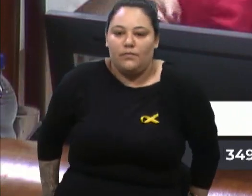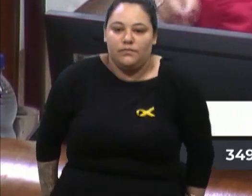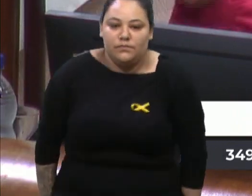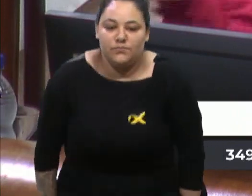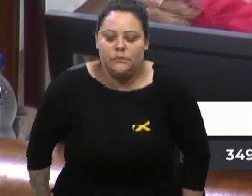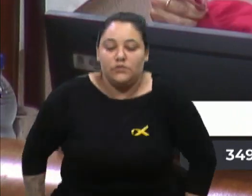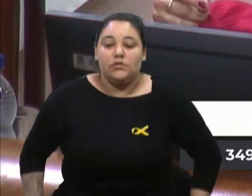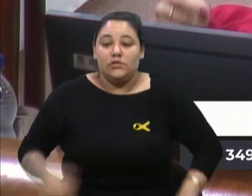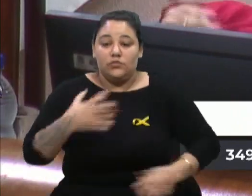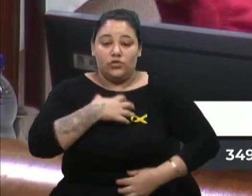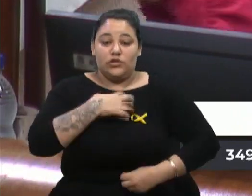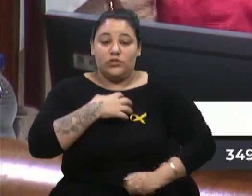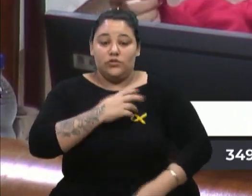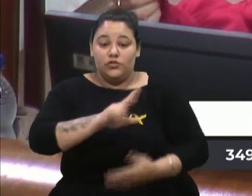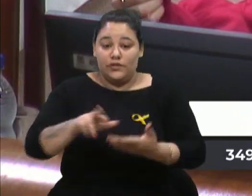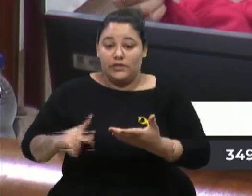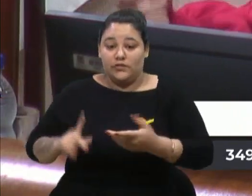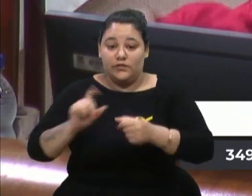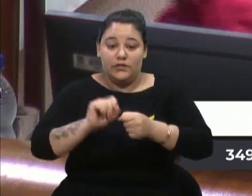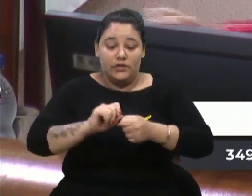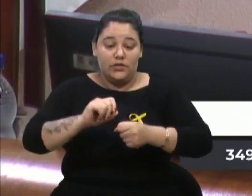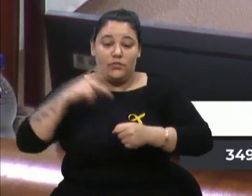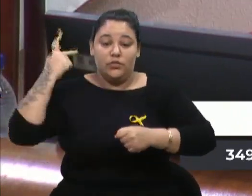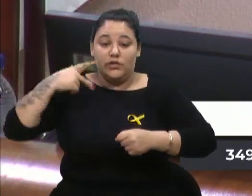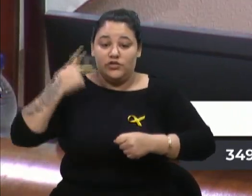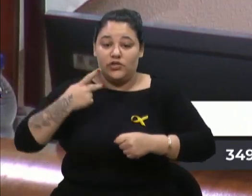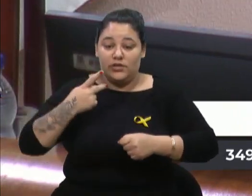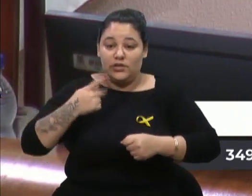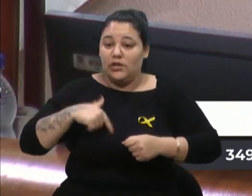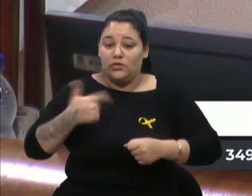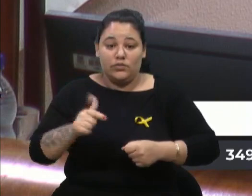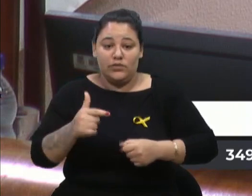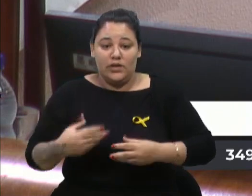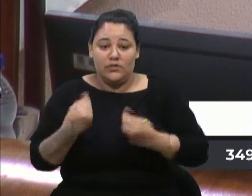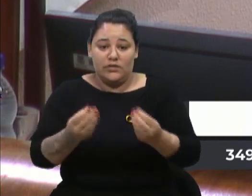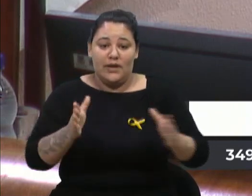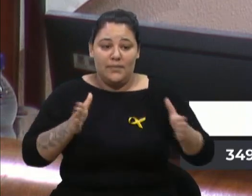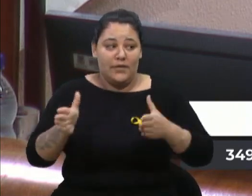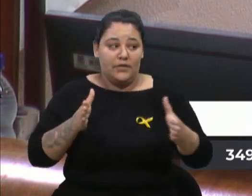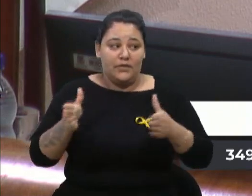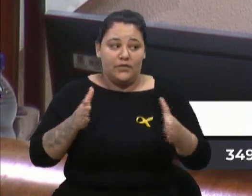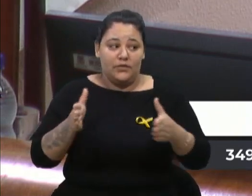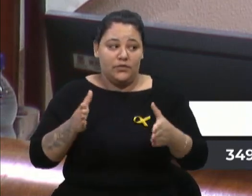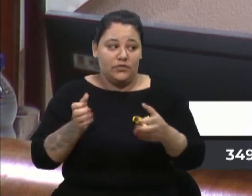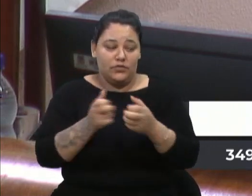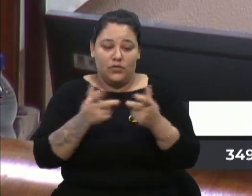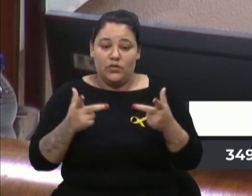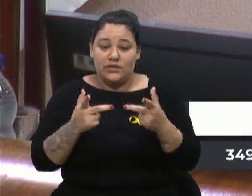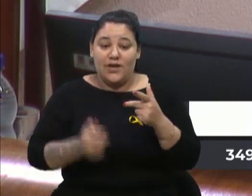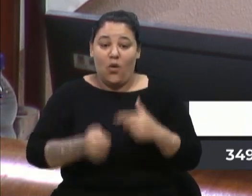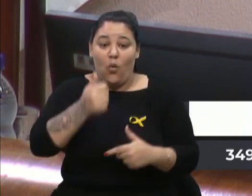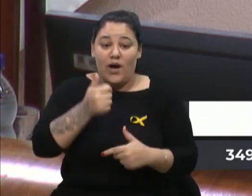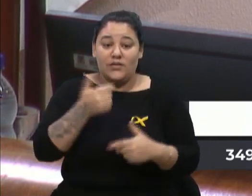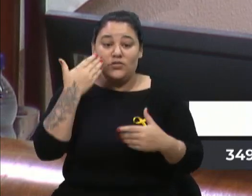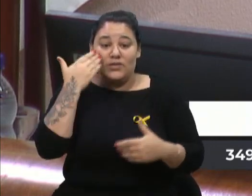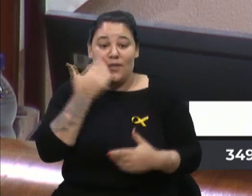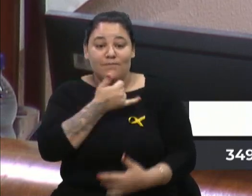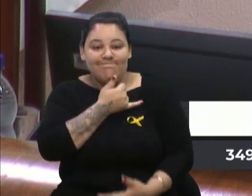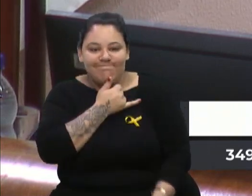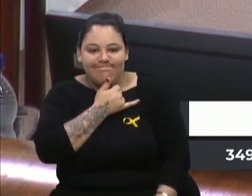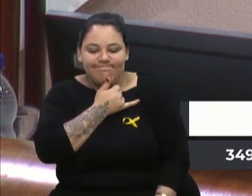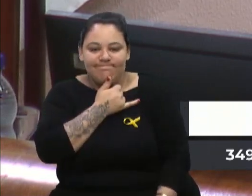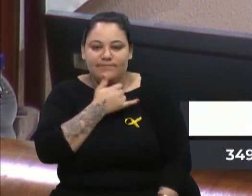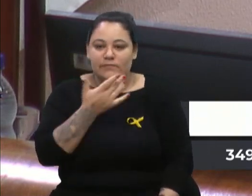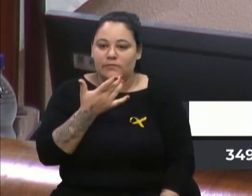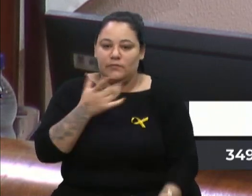tenho a de fiscalizar, tenho a de cobrar, mas eu não tenho de dar prazo, principalmente de algo que eu sei que está quase. E a gente sabe que, infelizmente, isso faz da gente,